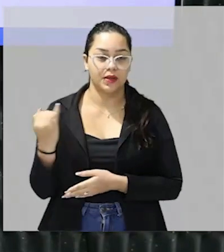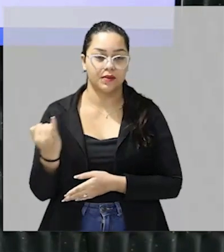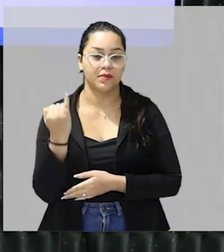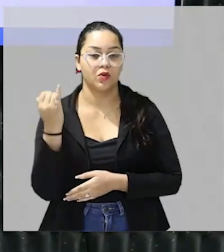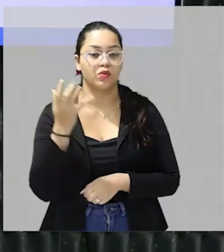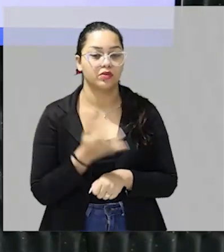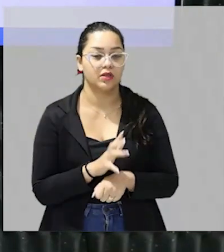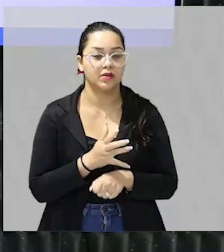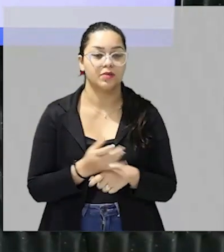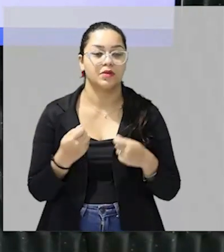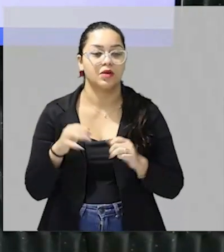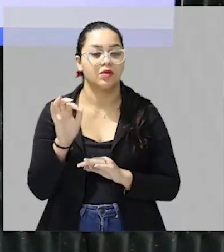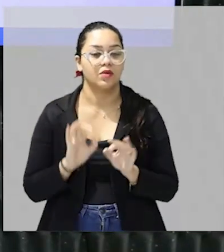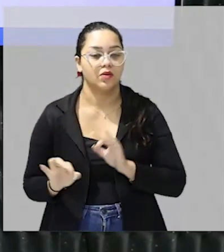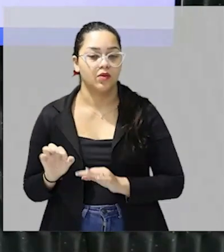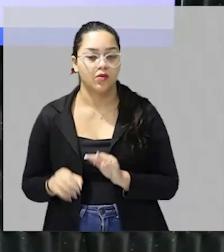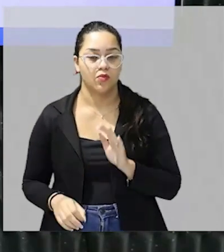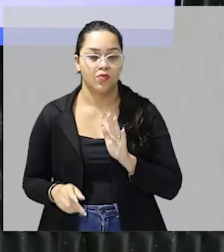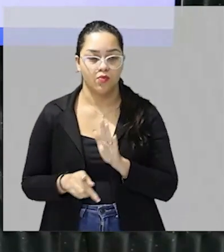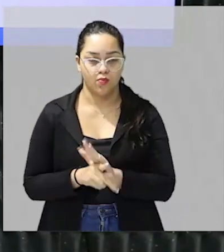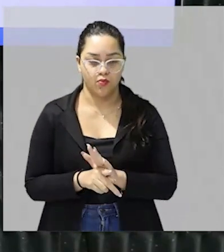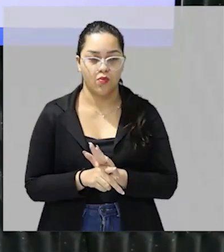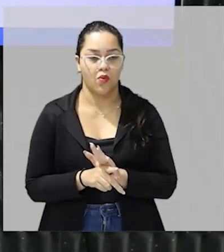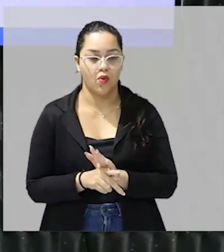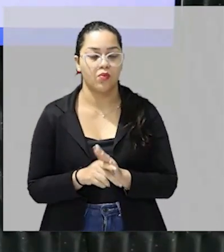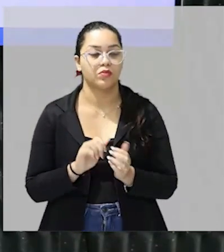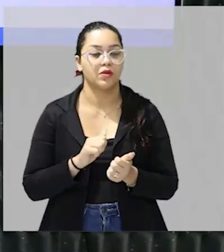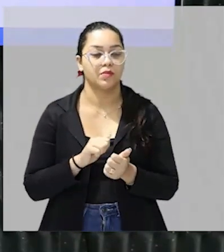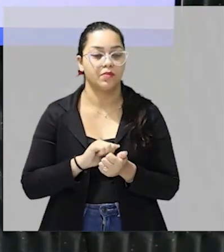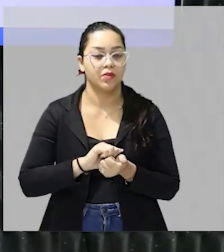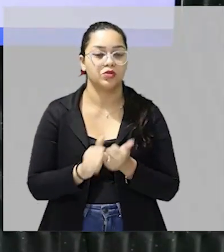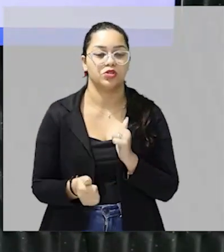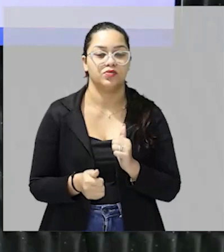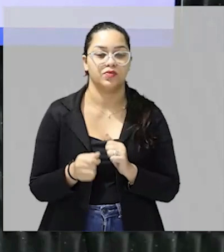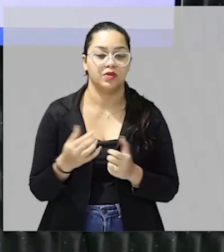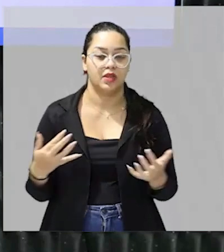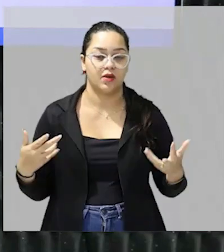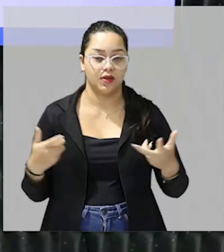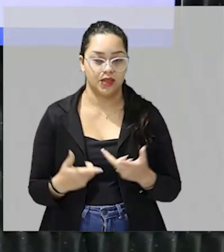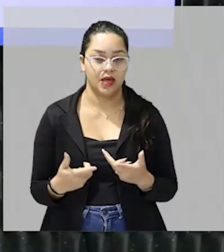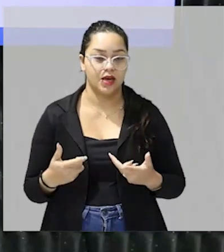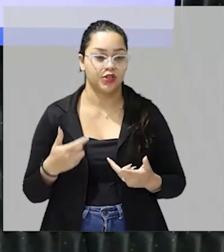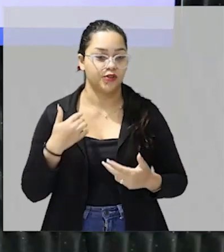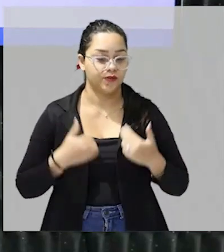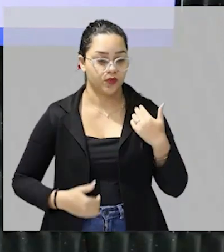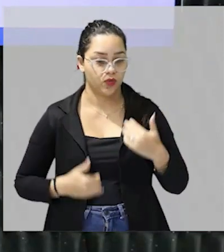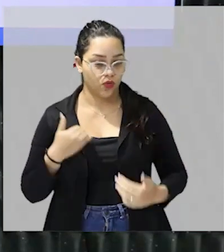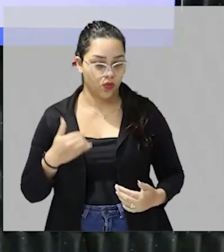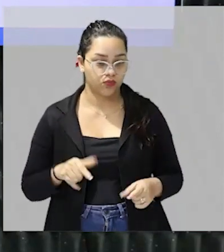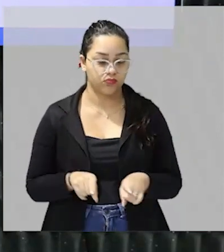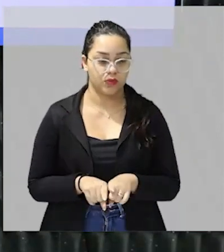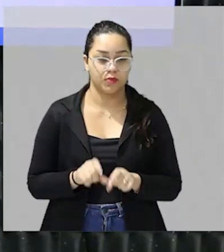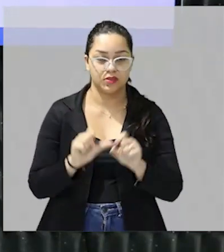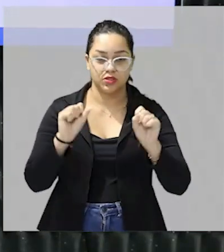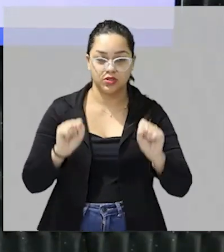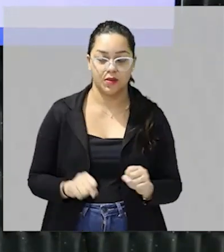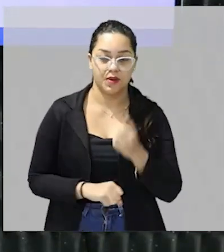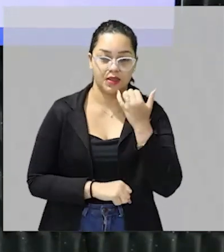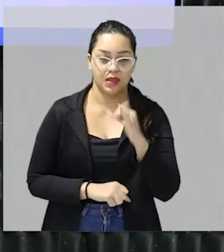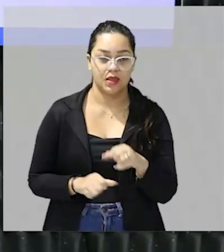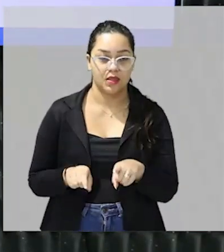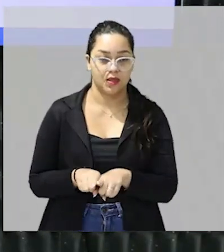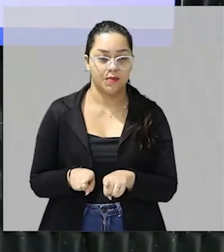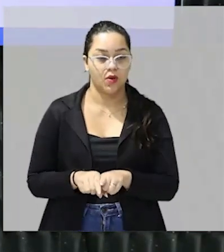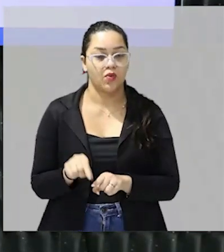ponto essencial que o treinamento deve ser montado sobre os requisitos específicos da performance desportiva, em termos